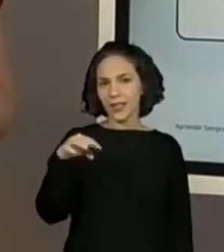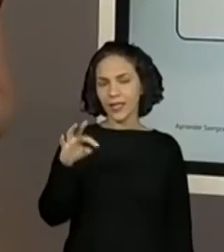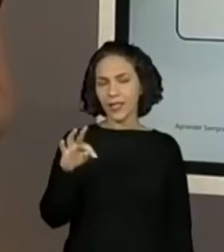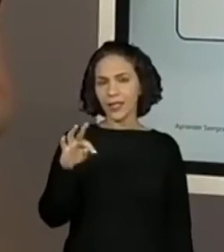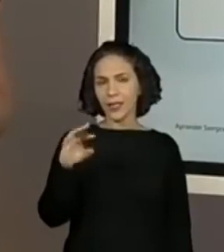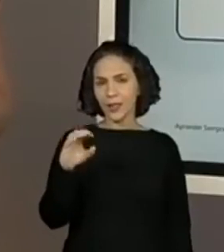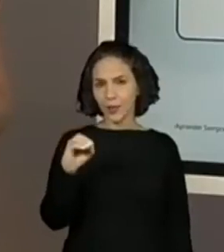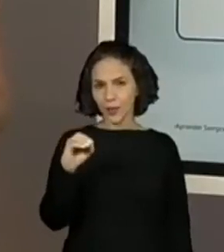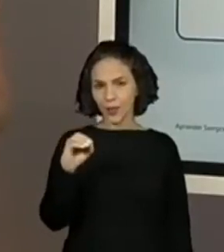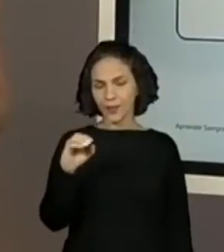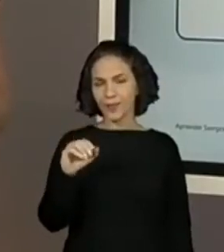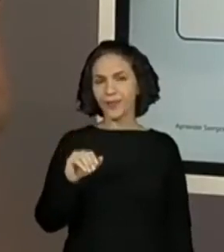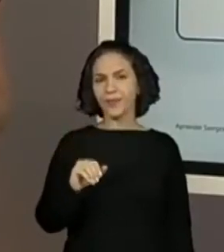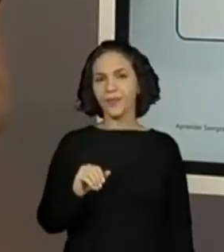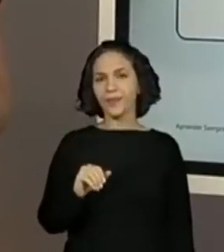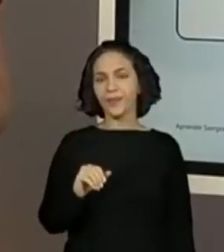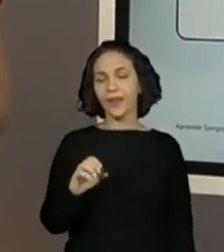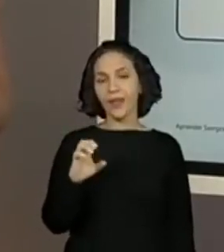5.178.